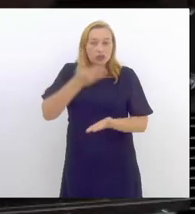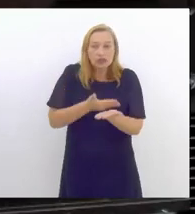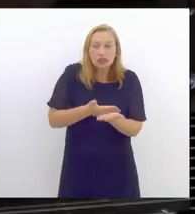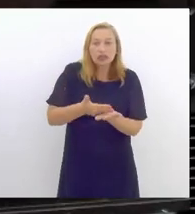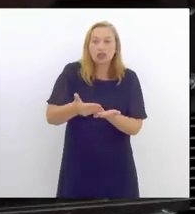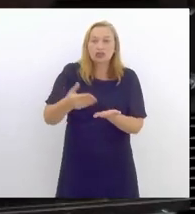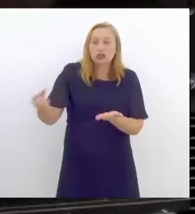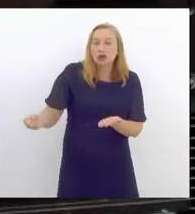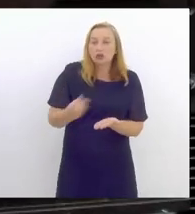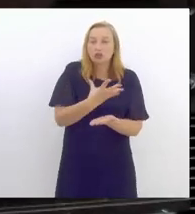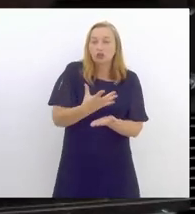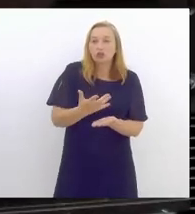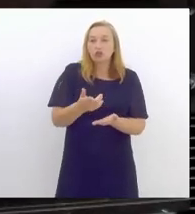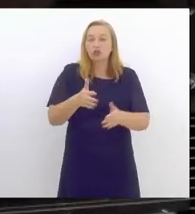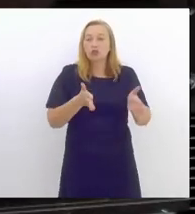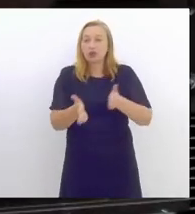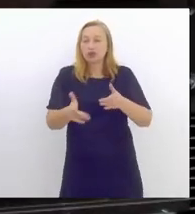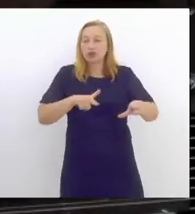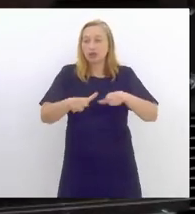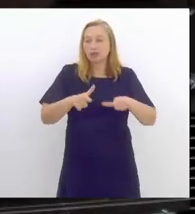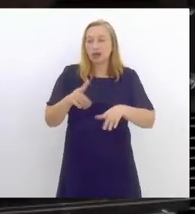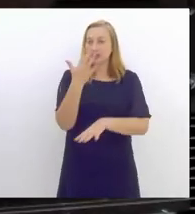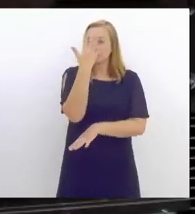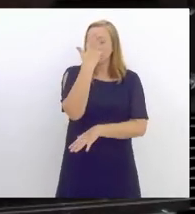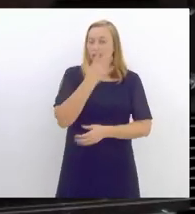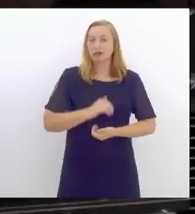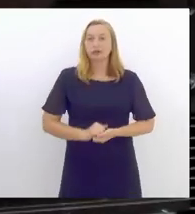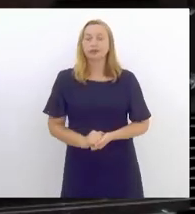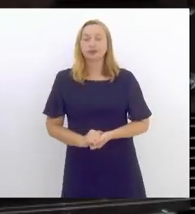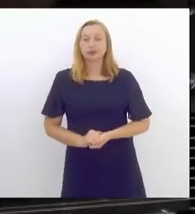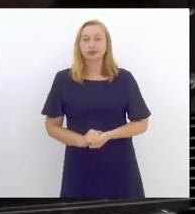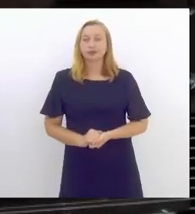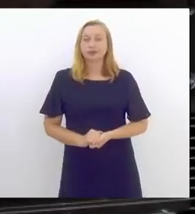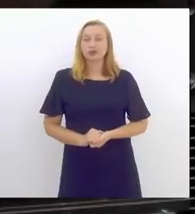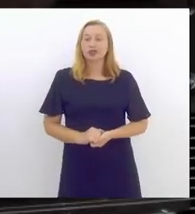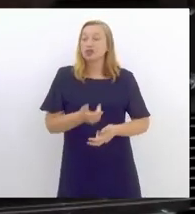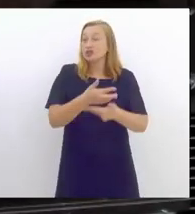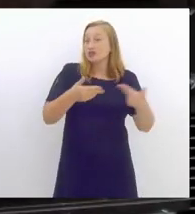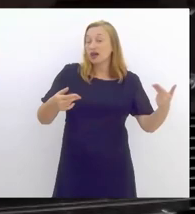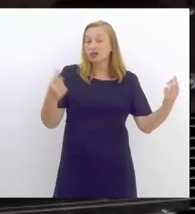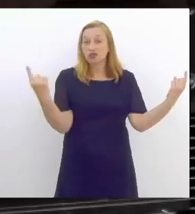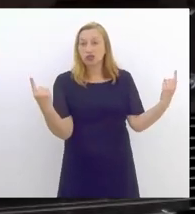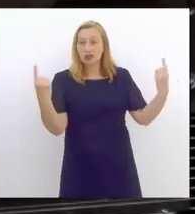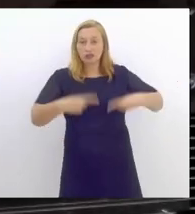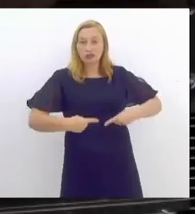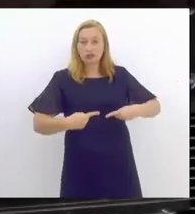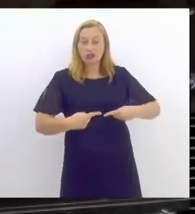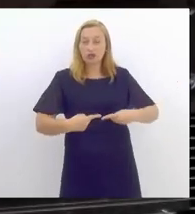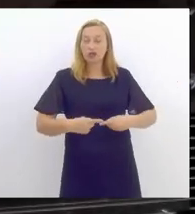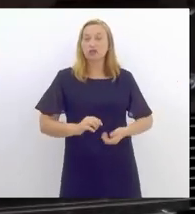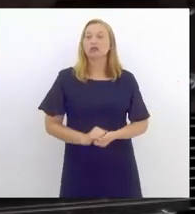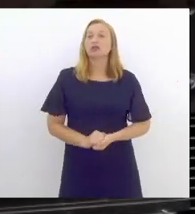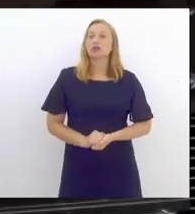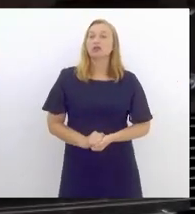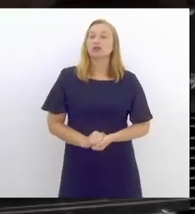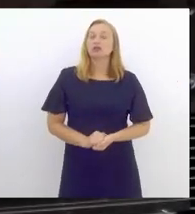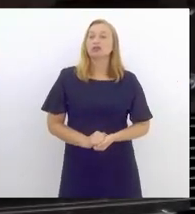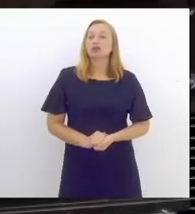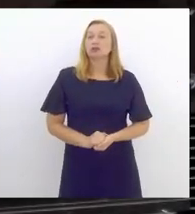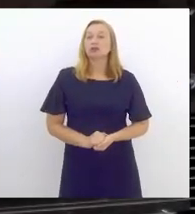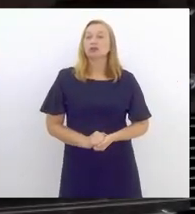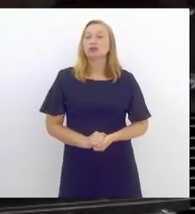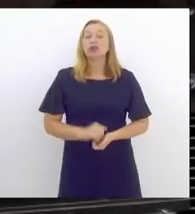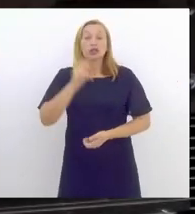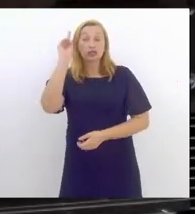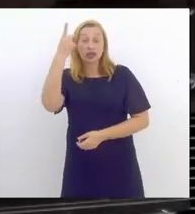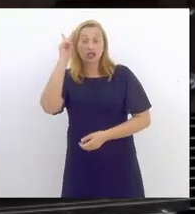um novo mandato em fevereiro próximo. Entre tantos desafios, um deles se mostra permanente na história